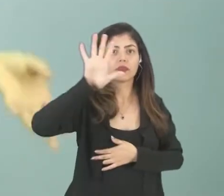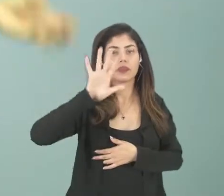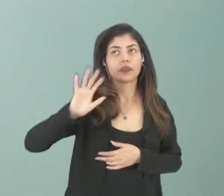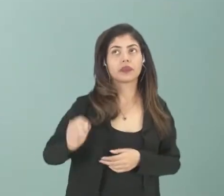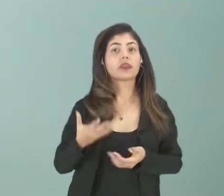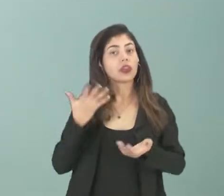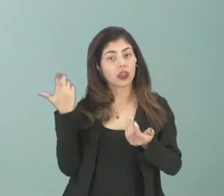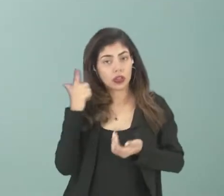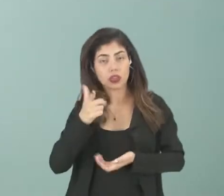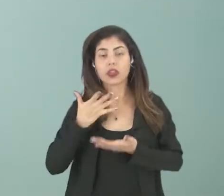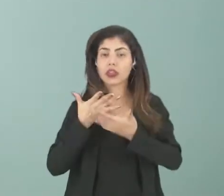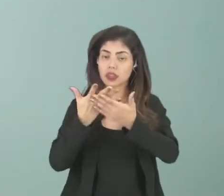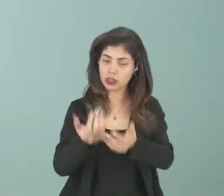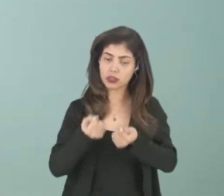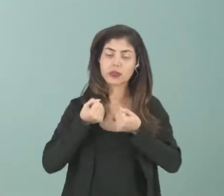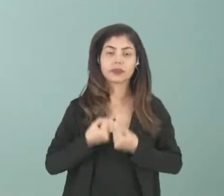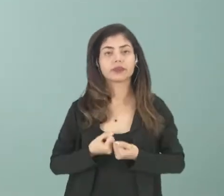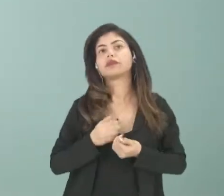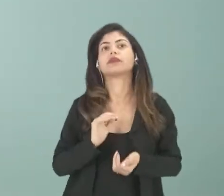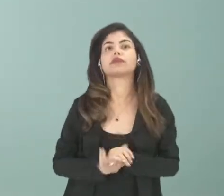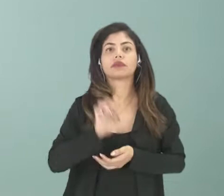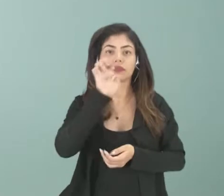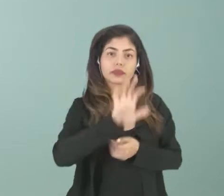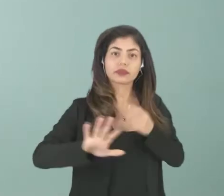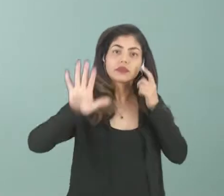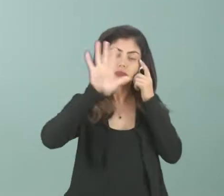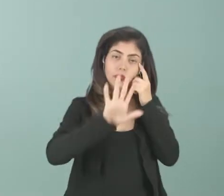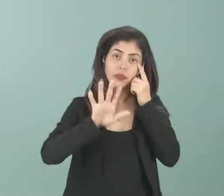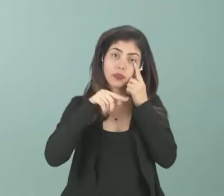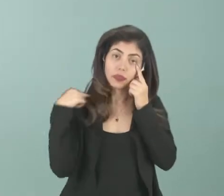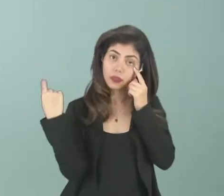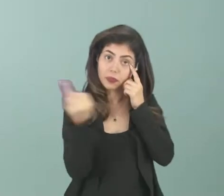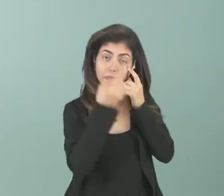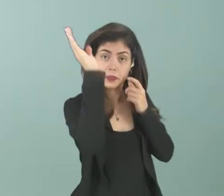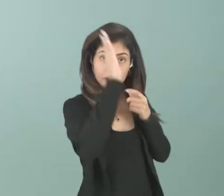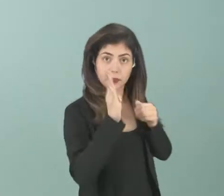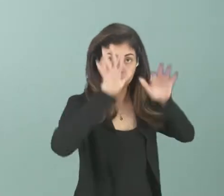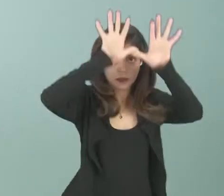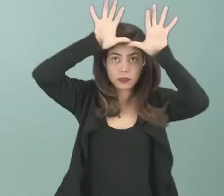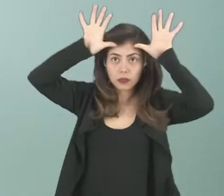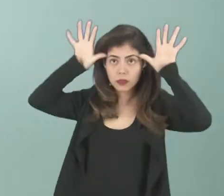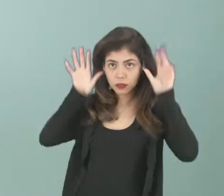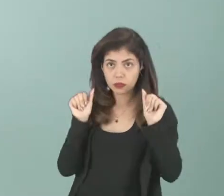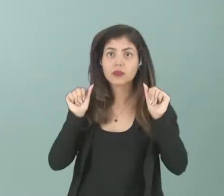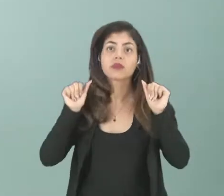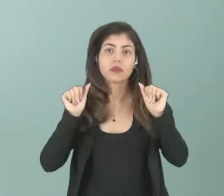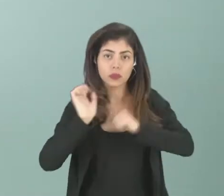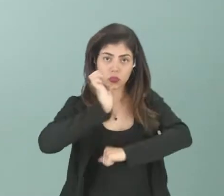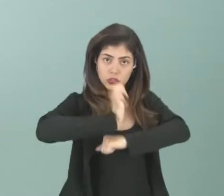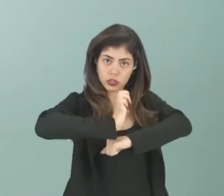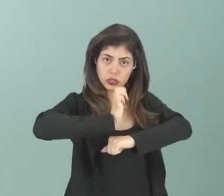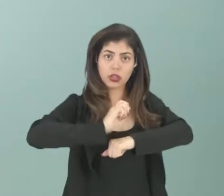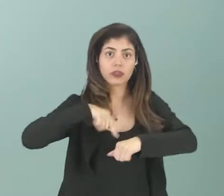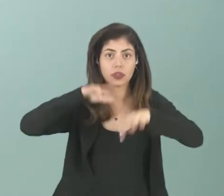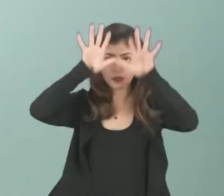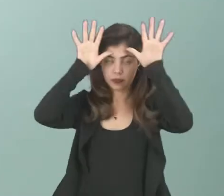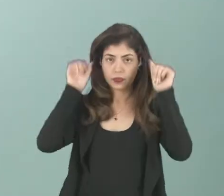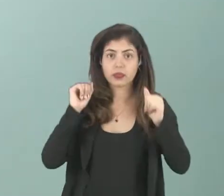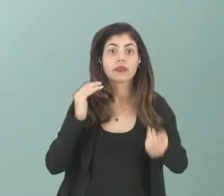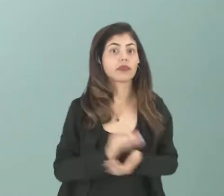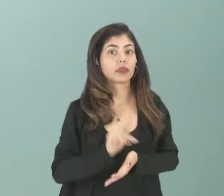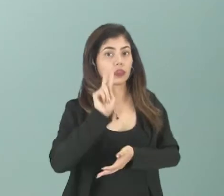acolhem e resgatam esses imigrantes. Não vou falar da Europa, vamos falar do nosso estado, aqui no Acre, teve um grande fluxo de